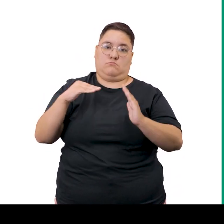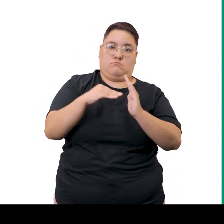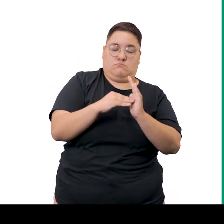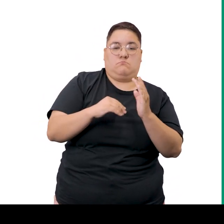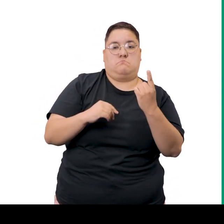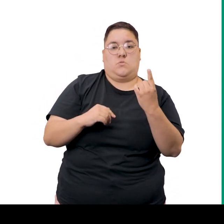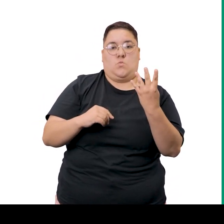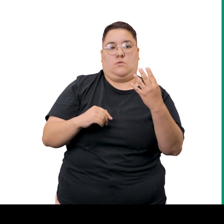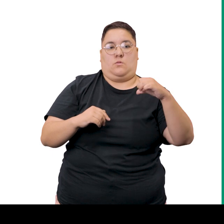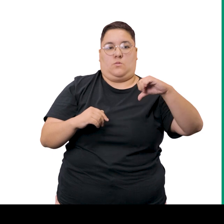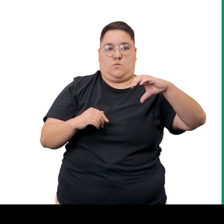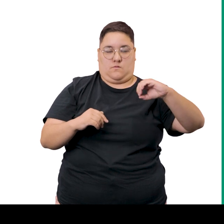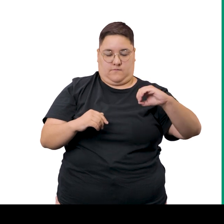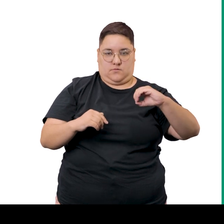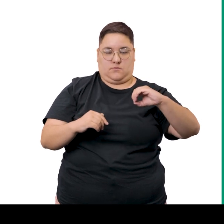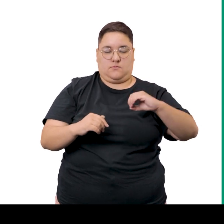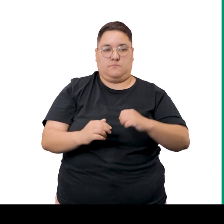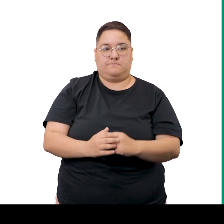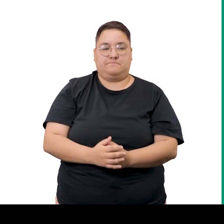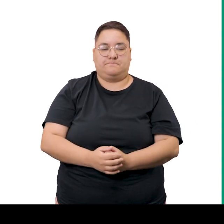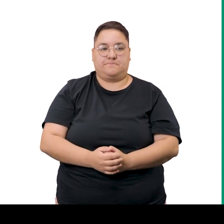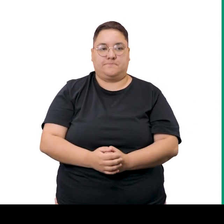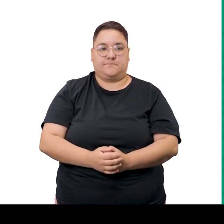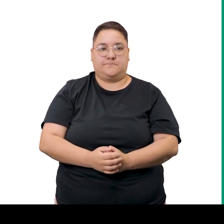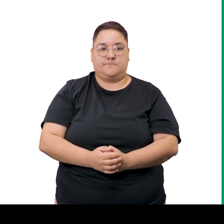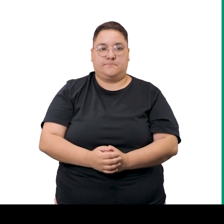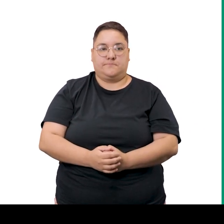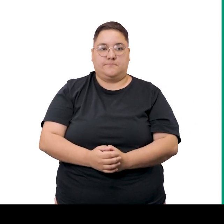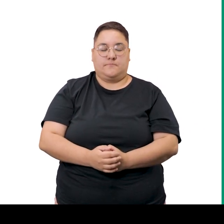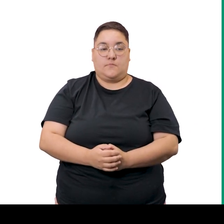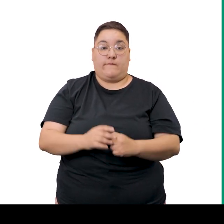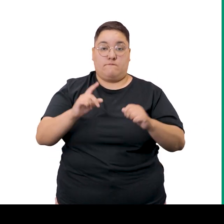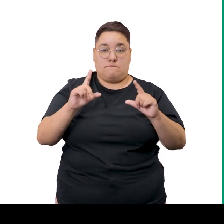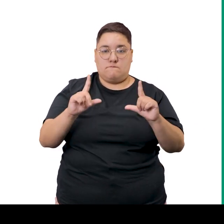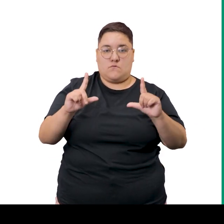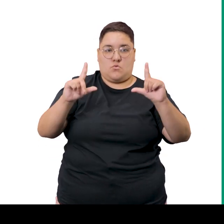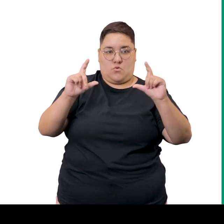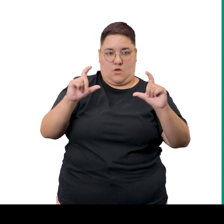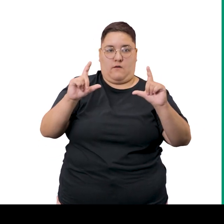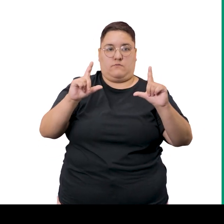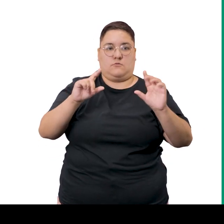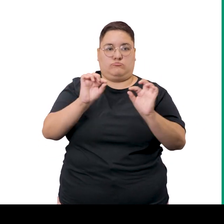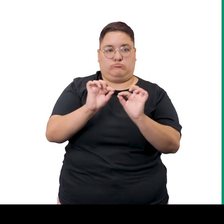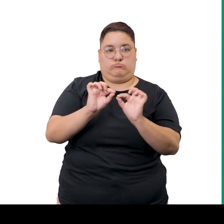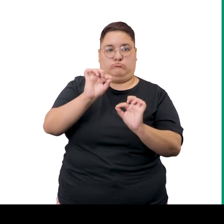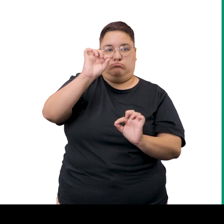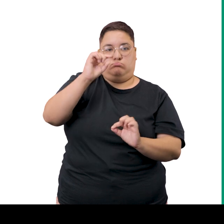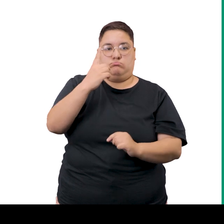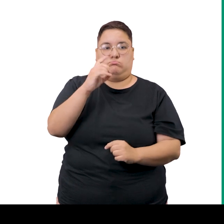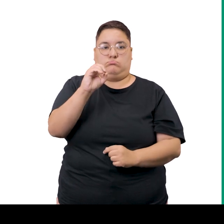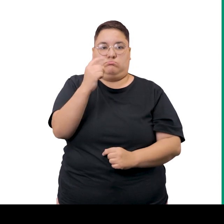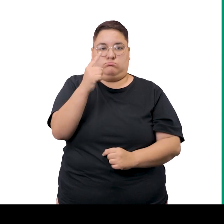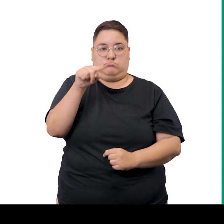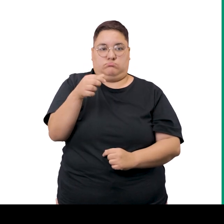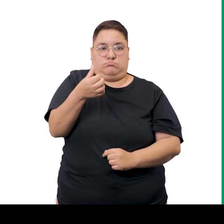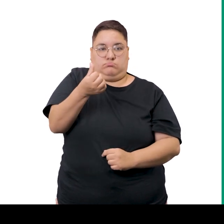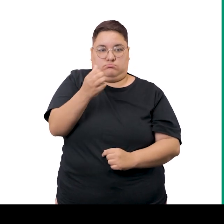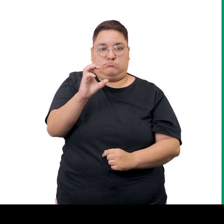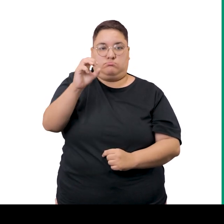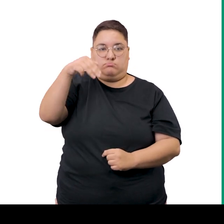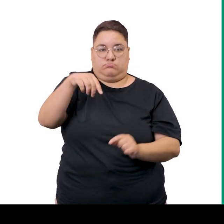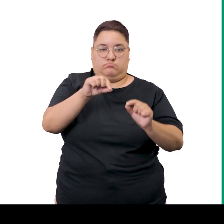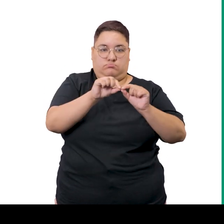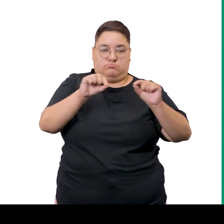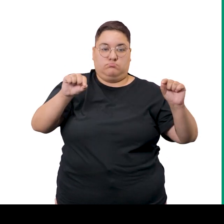e 1490. A fotografia com 101,6 centímetros de altura